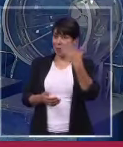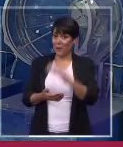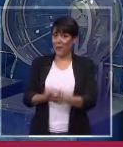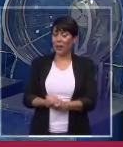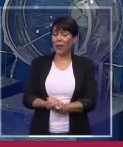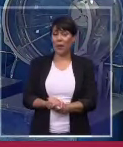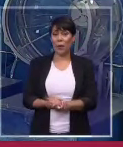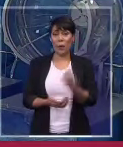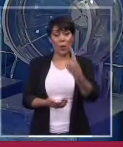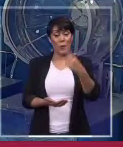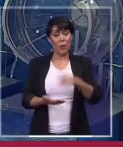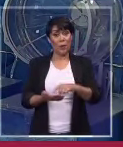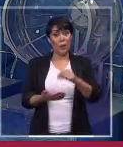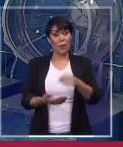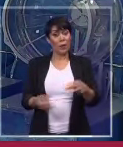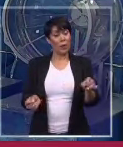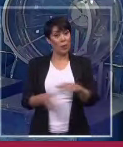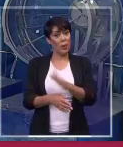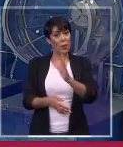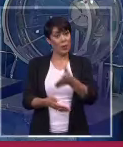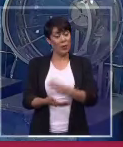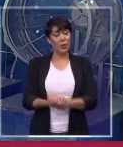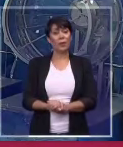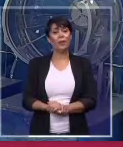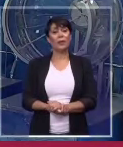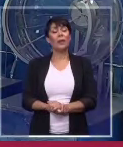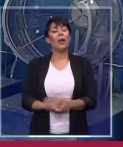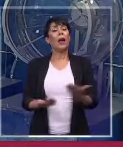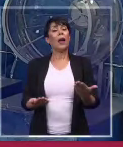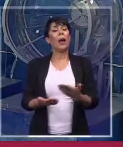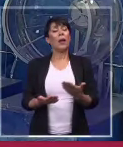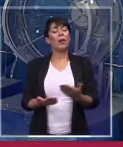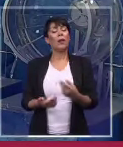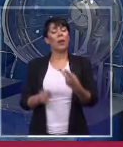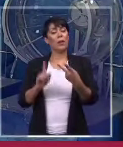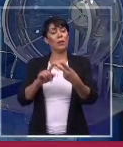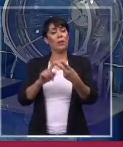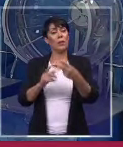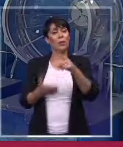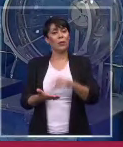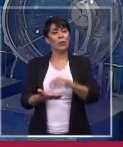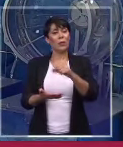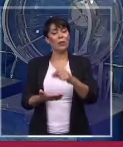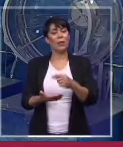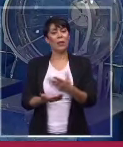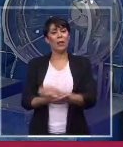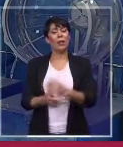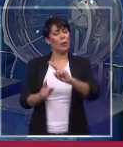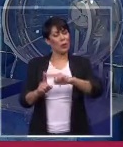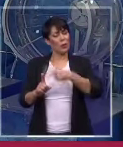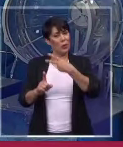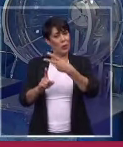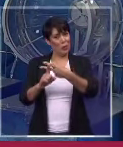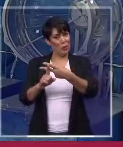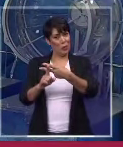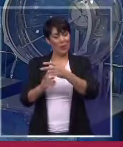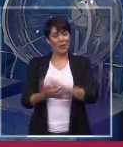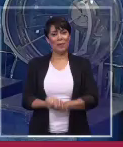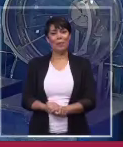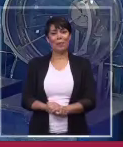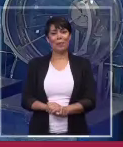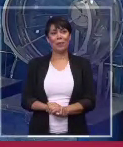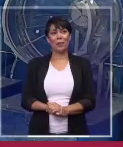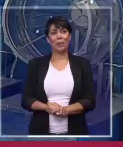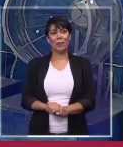da Dupla Sena realizado, validado pelas nossas auditoras. Agora passaremos ao segundo sorteio da Dupla Sena, conforme informamos.